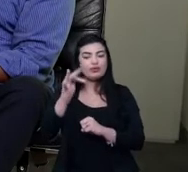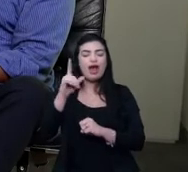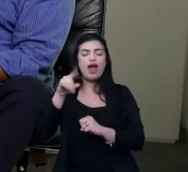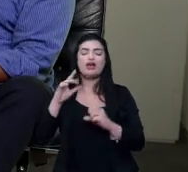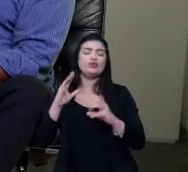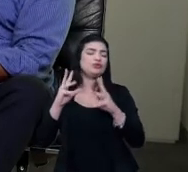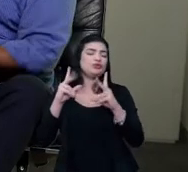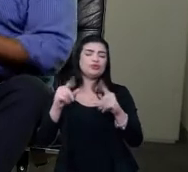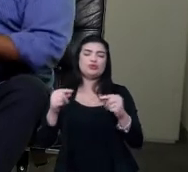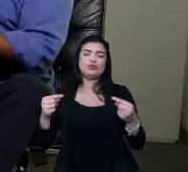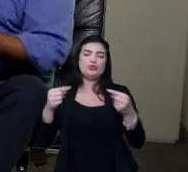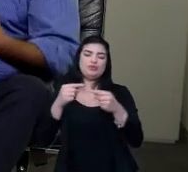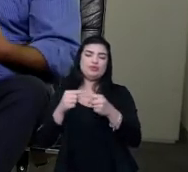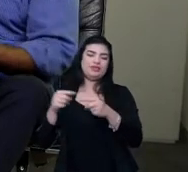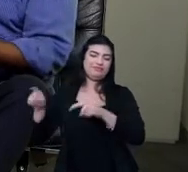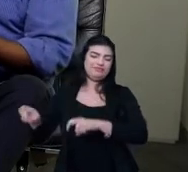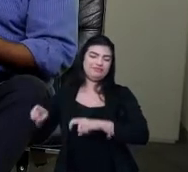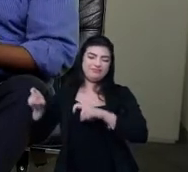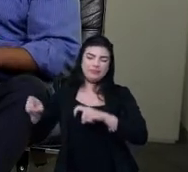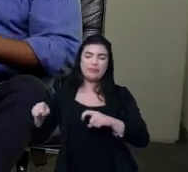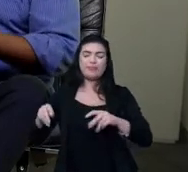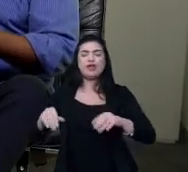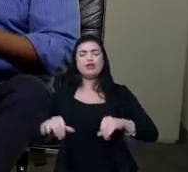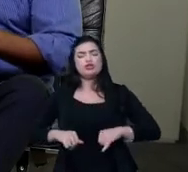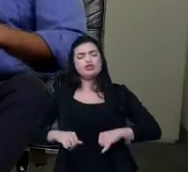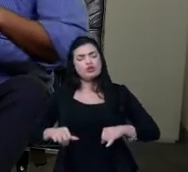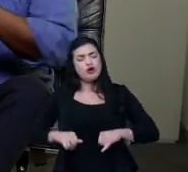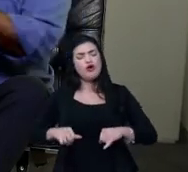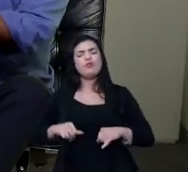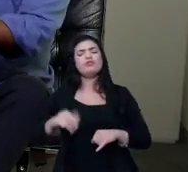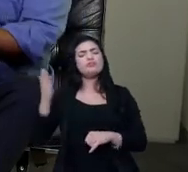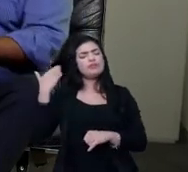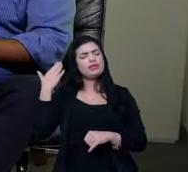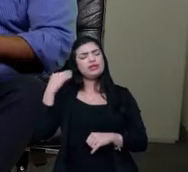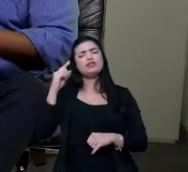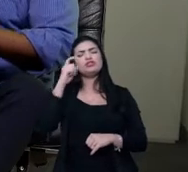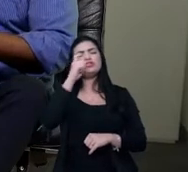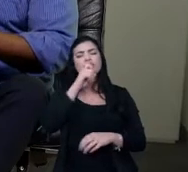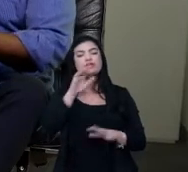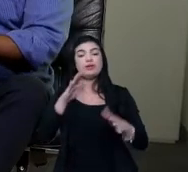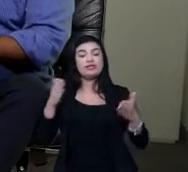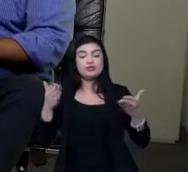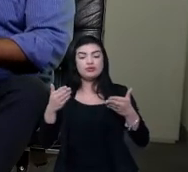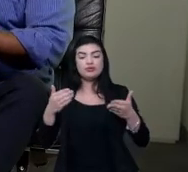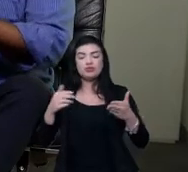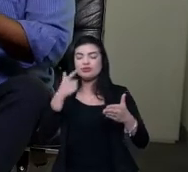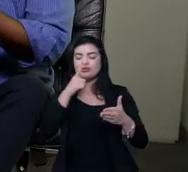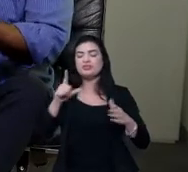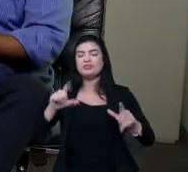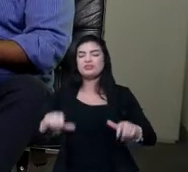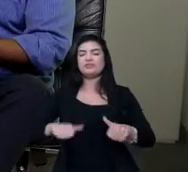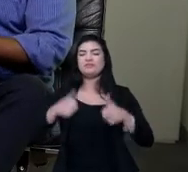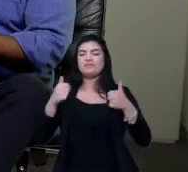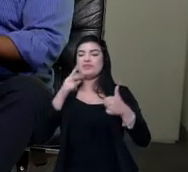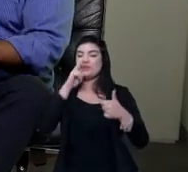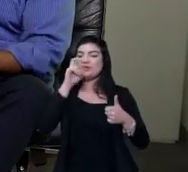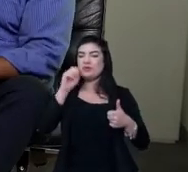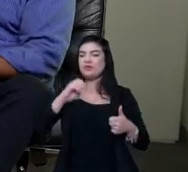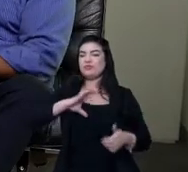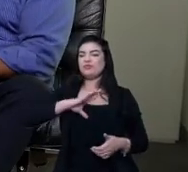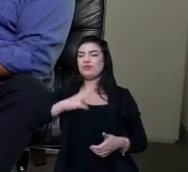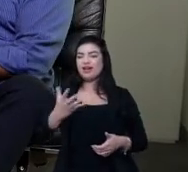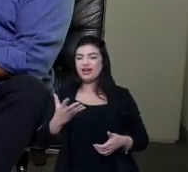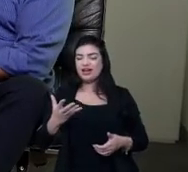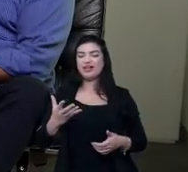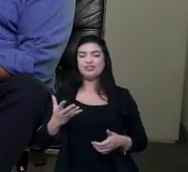gente sofrer algum tipo de dificuldade e conseguir superar aquilo com força e com coragem e com